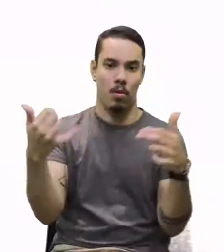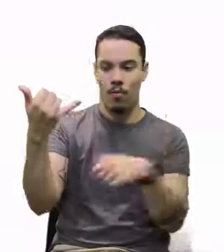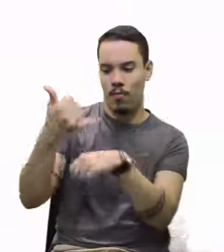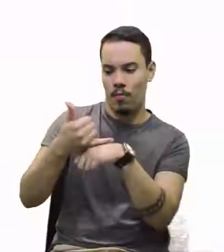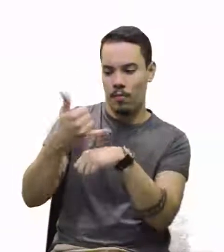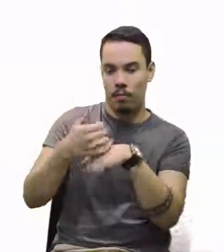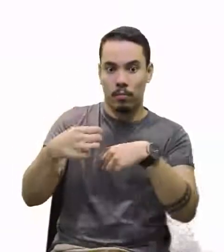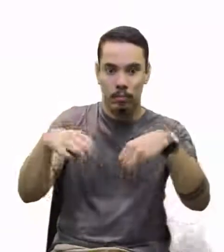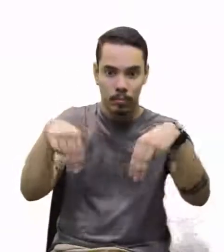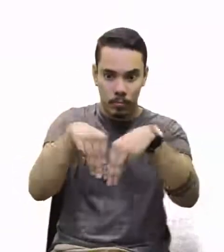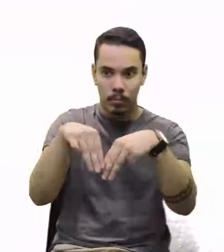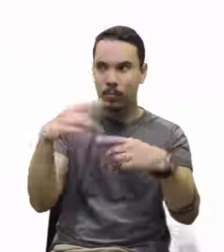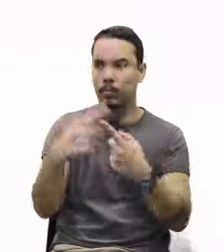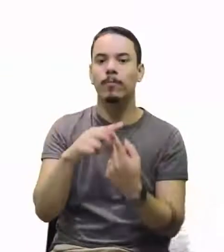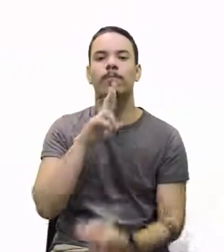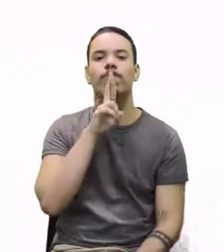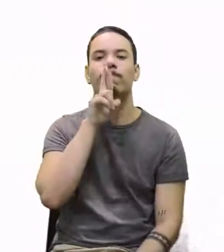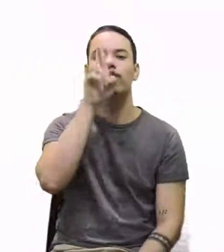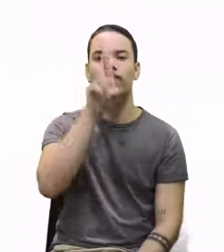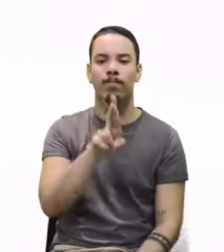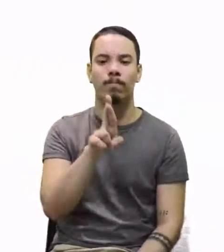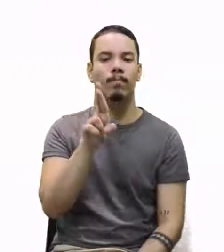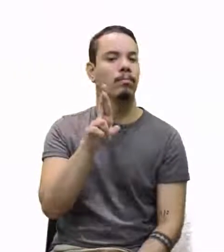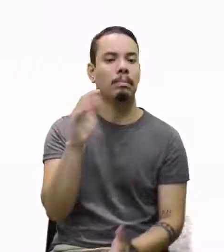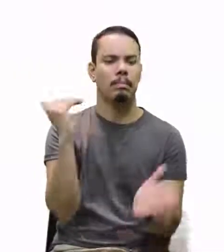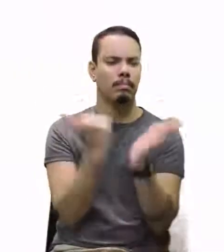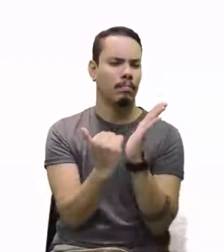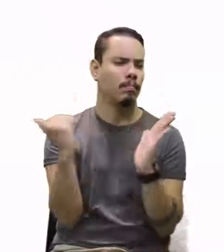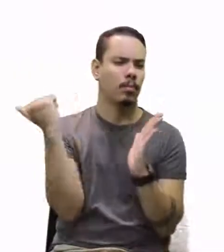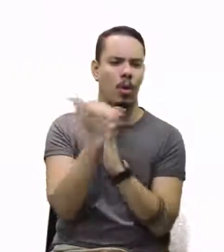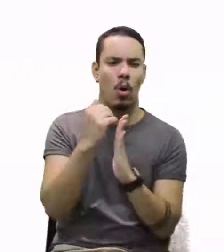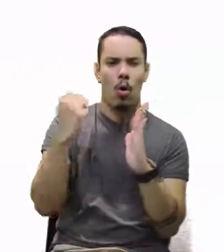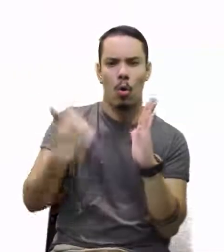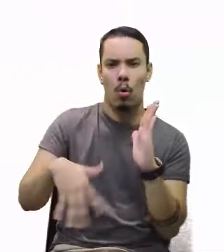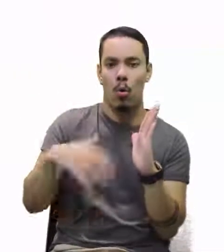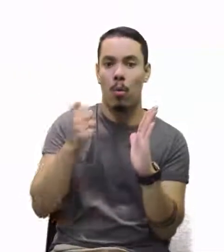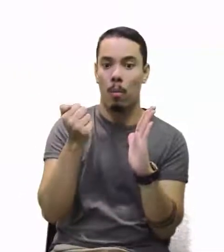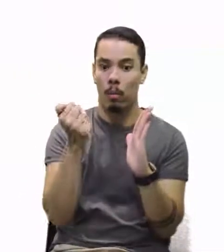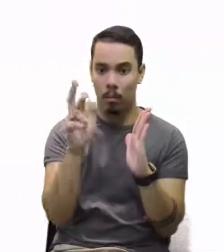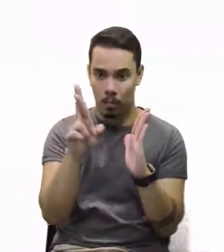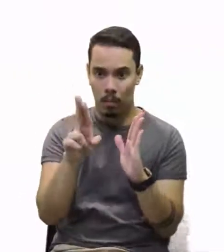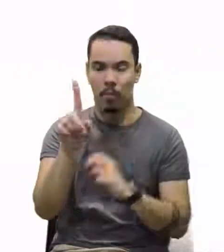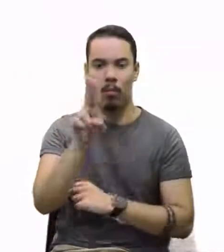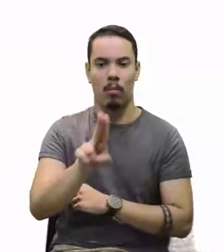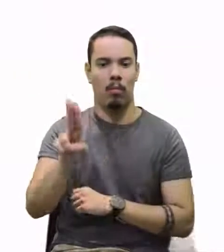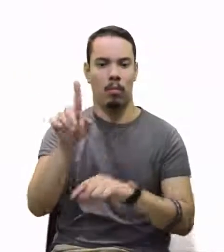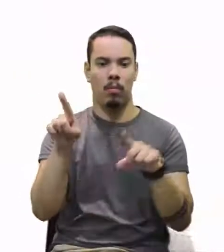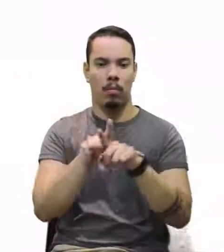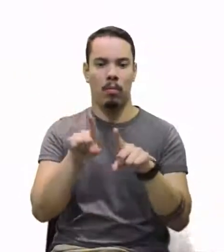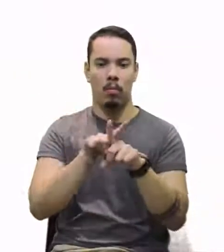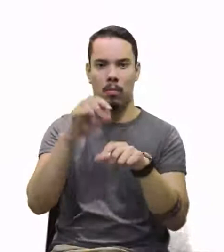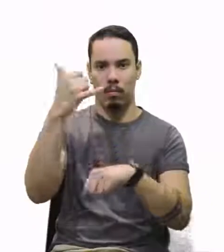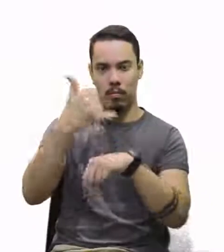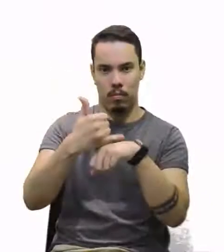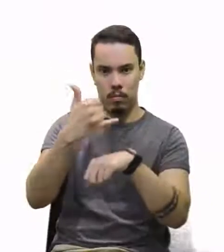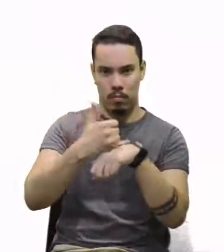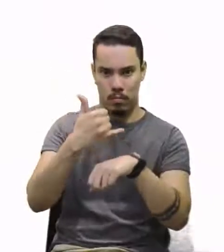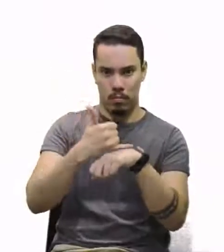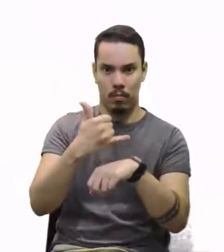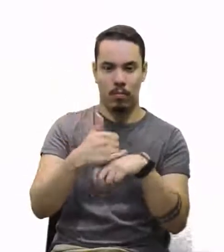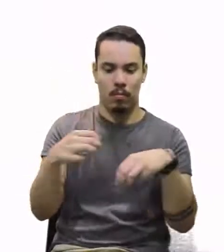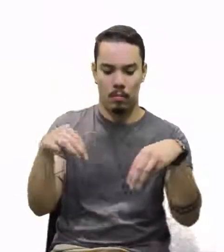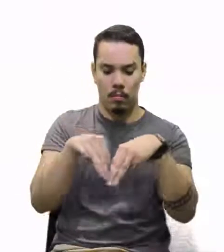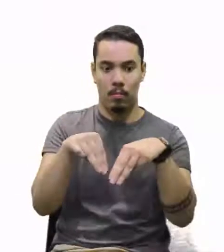que resulta em uma indutância muito maior. Então, em vez do ar, utilizamos o núcleo de ferro magnético